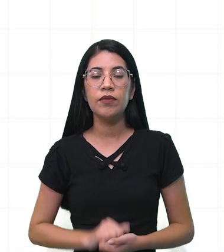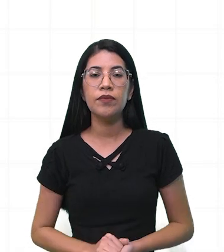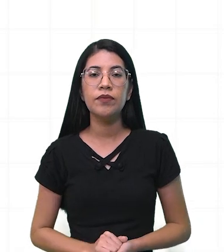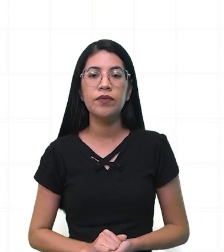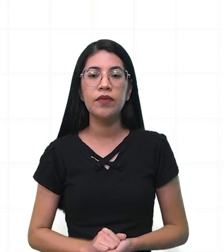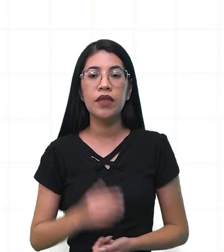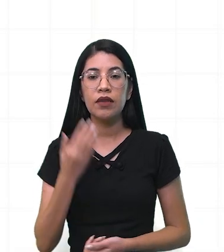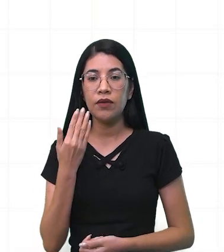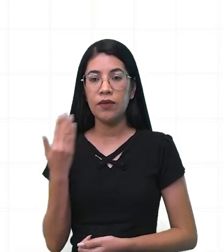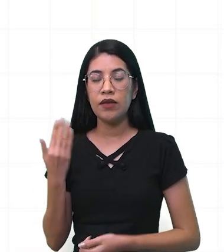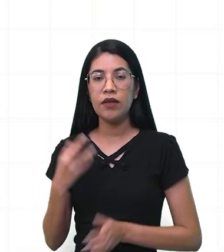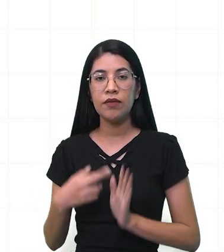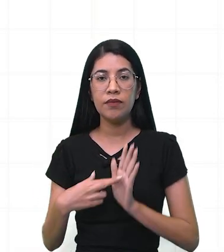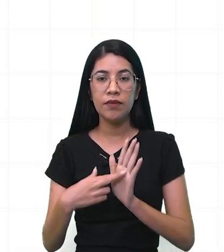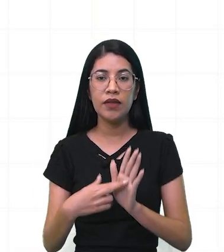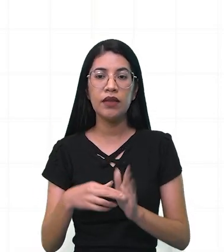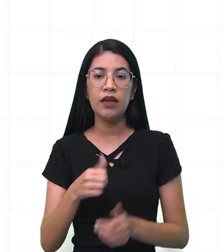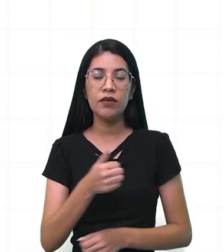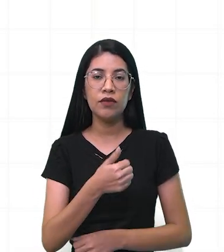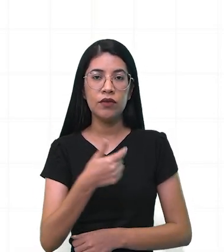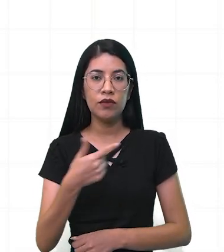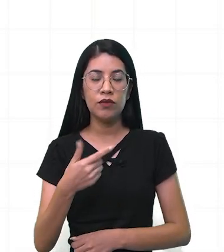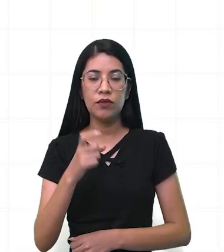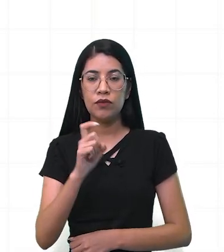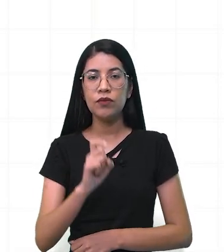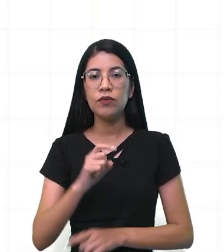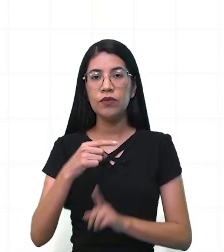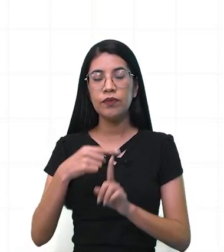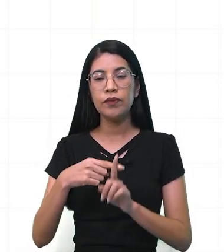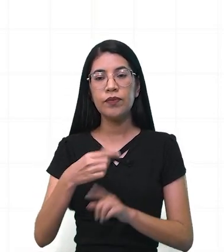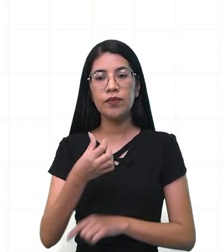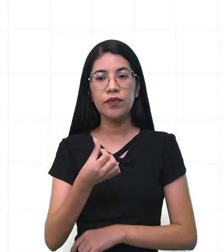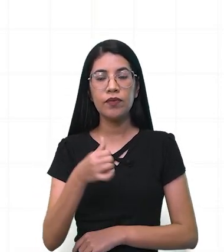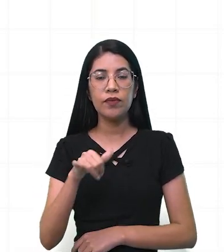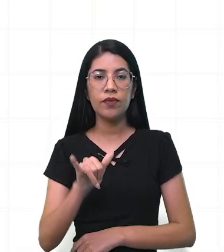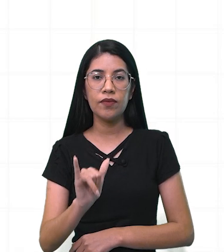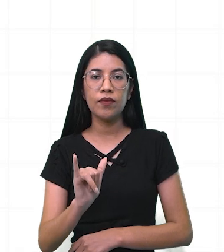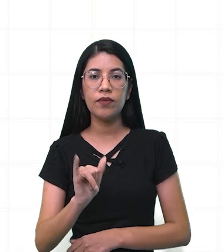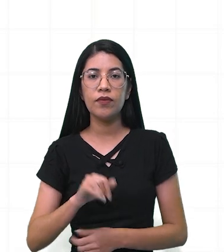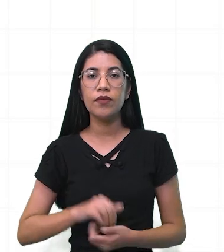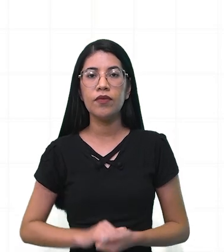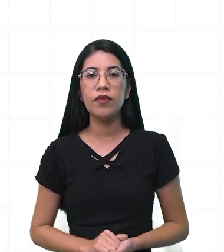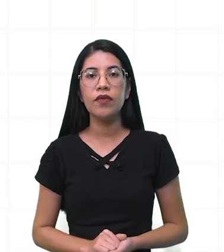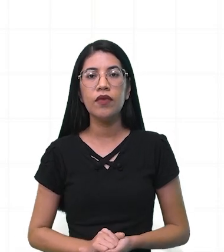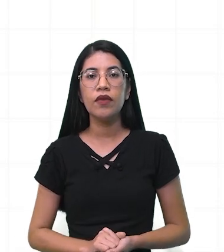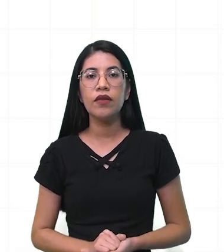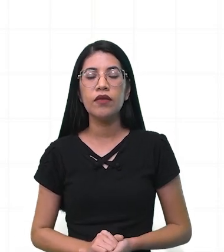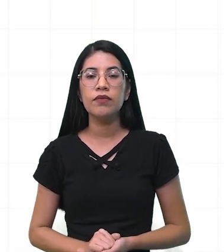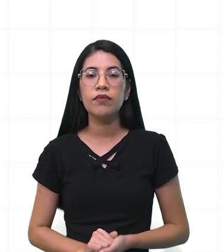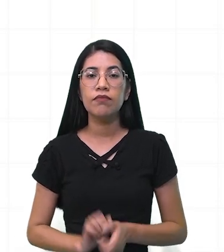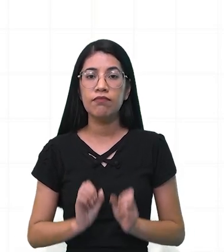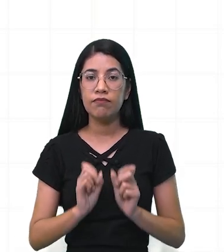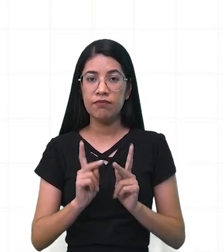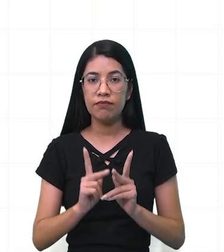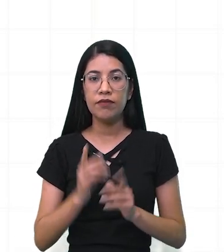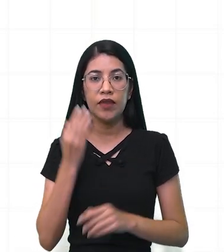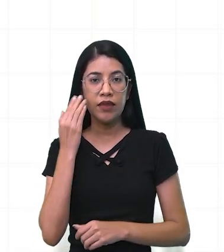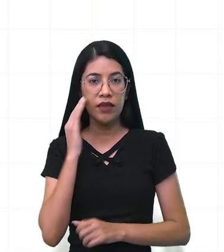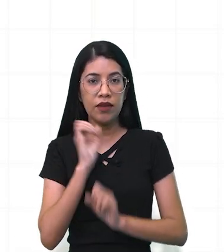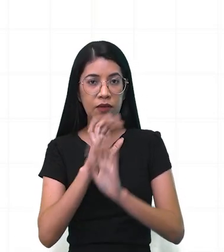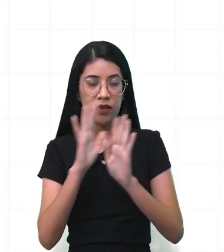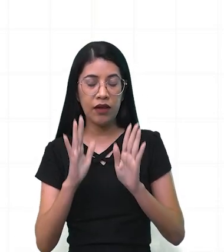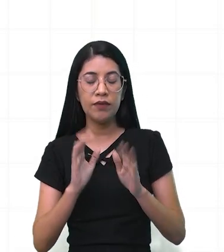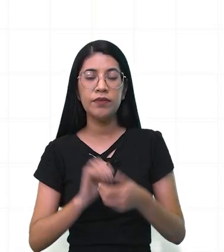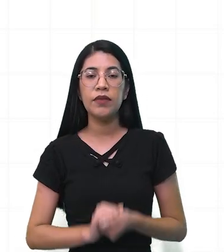aí a representação. 12x mais 6y, ok? Tudo certo até aí? Só